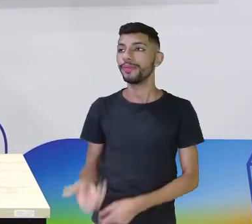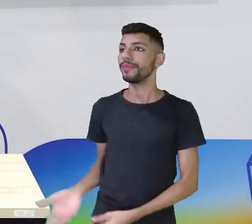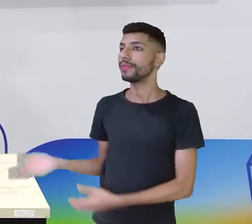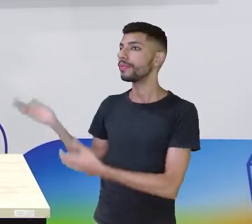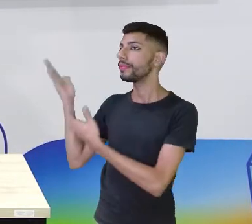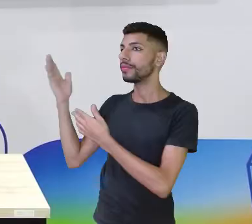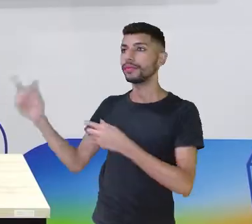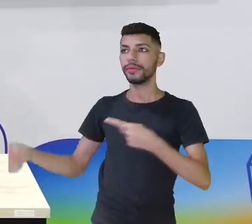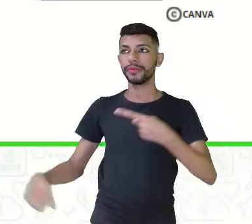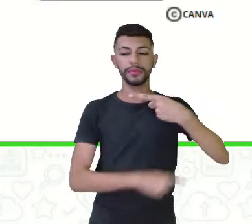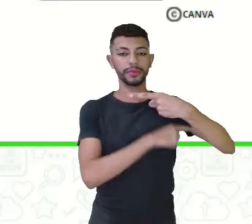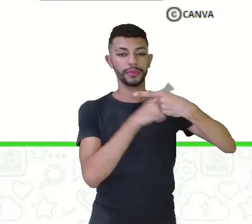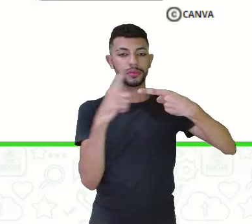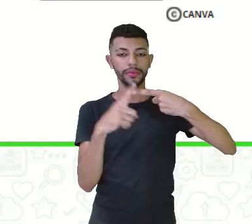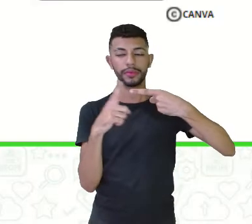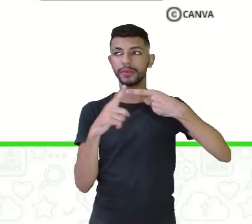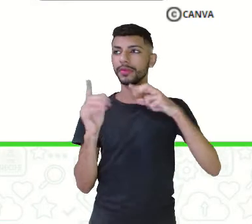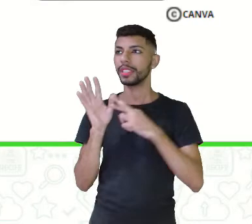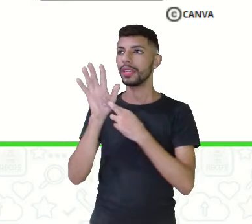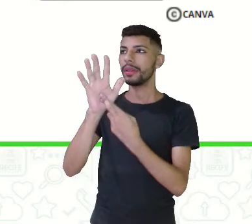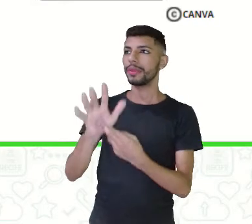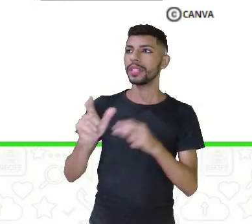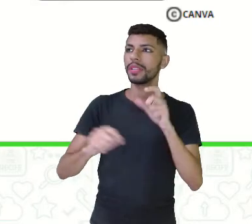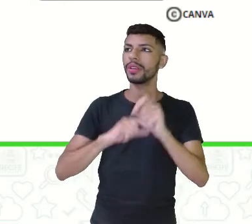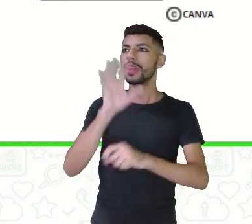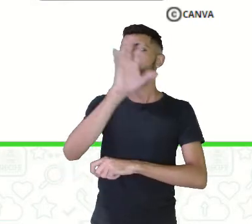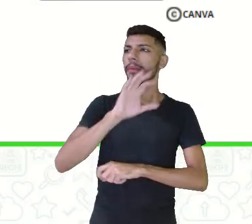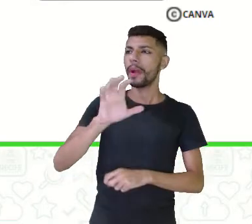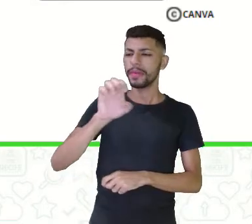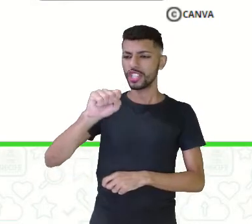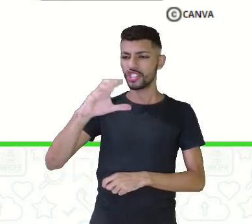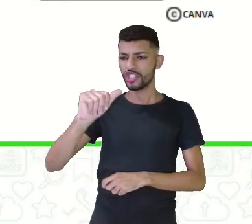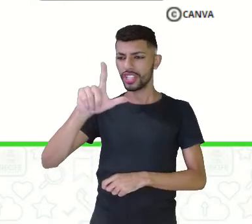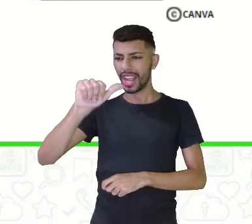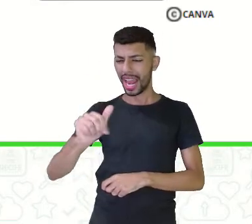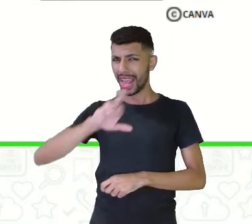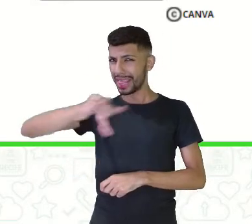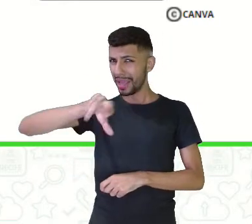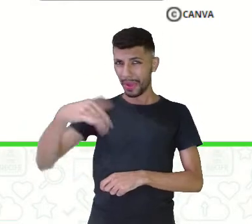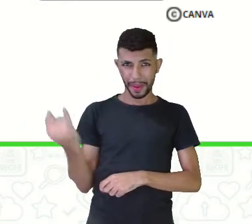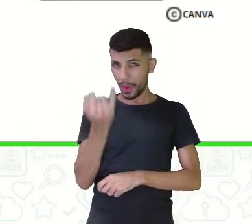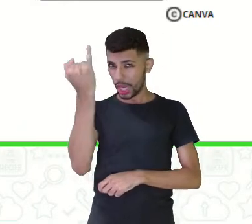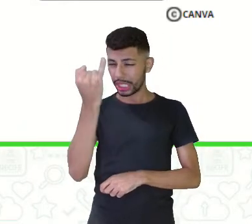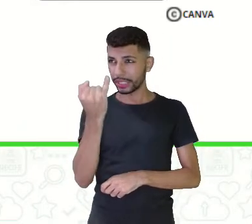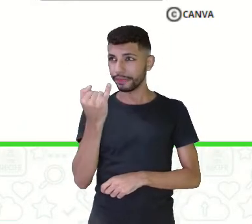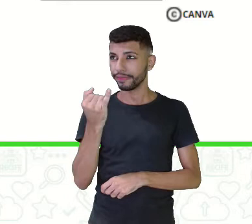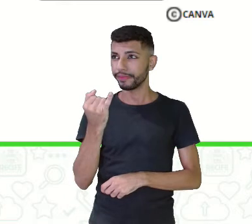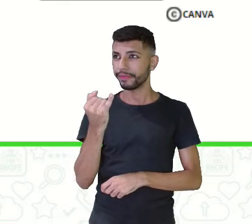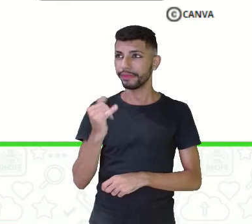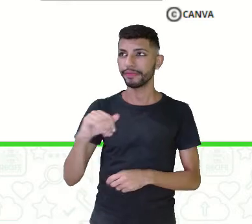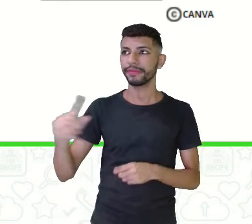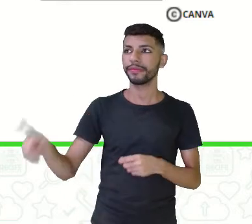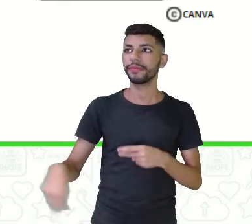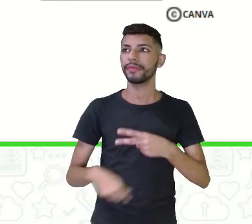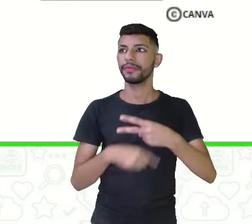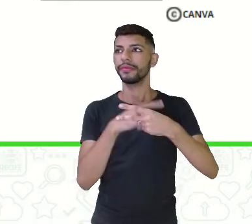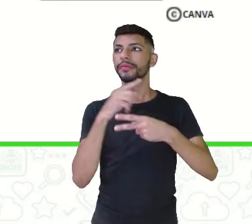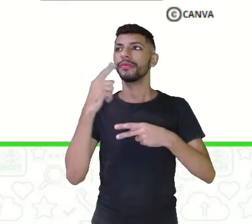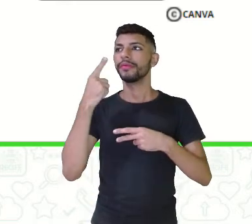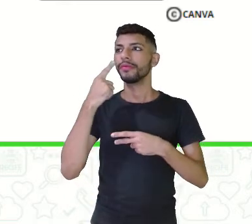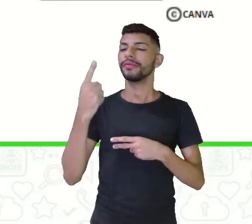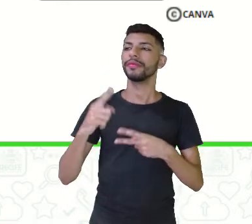mapa à escala não é algo importante. Para se entender e ler o mapa,